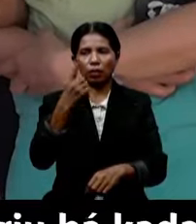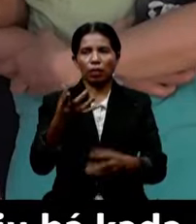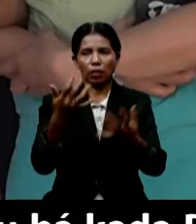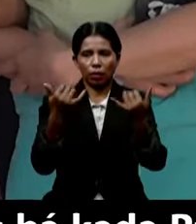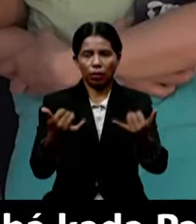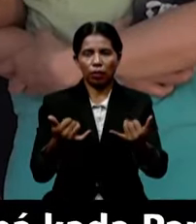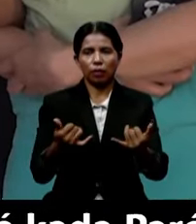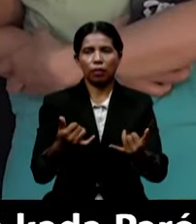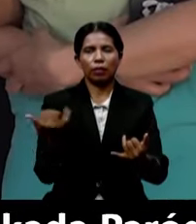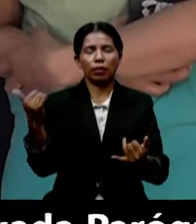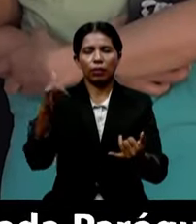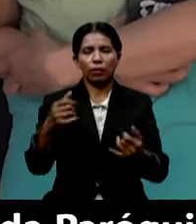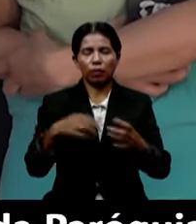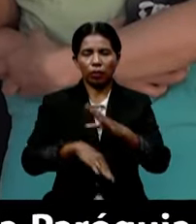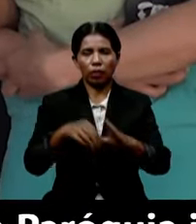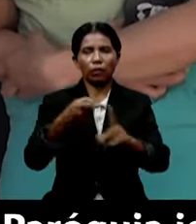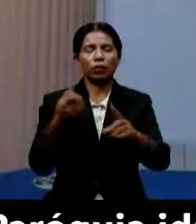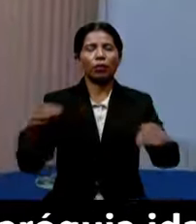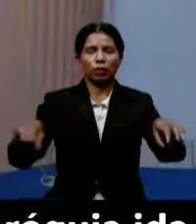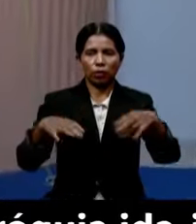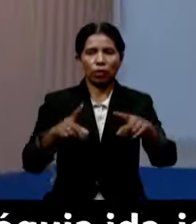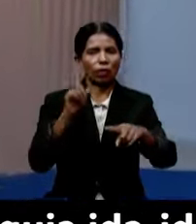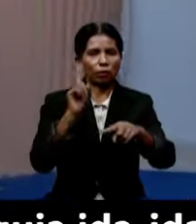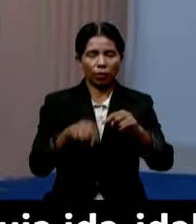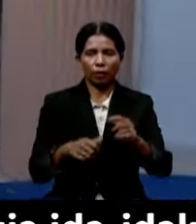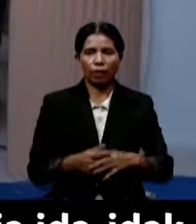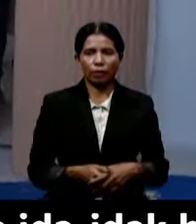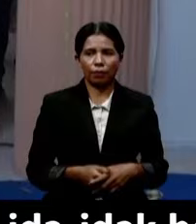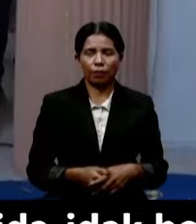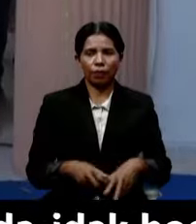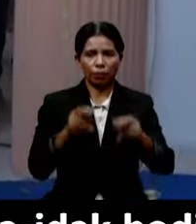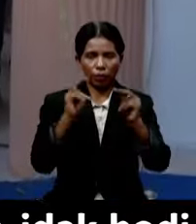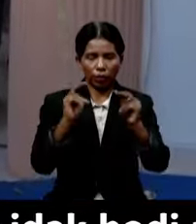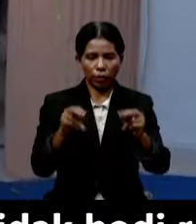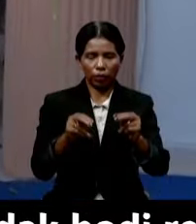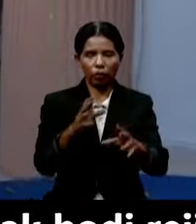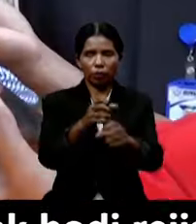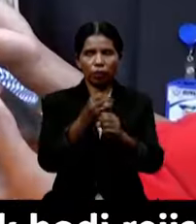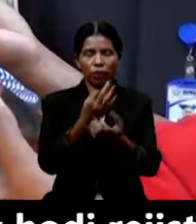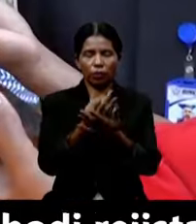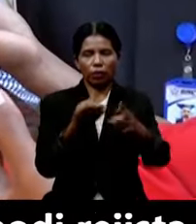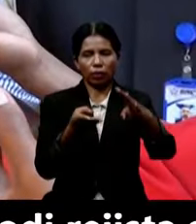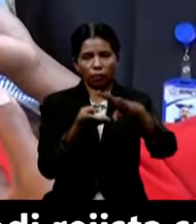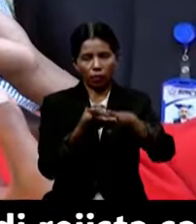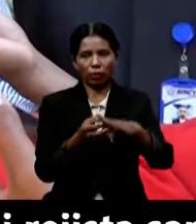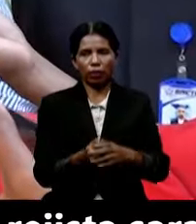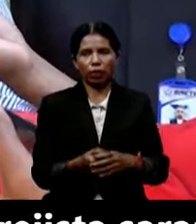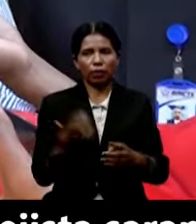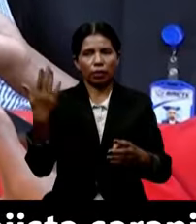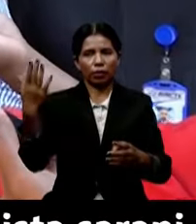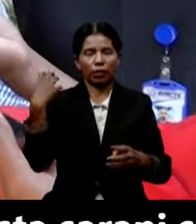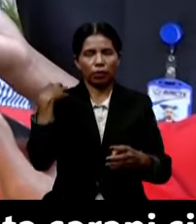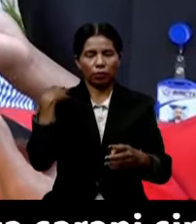ne desculpa a tua lá se serviço la bele. Agora precisa foto osan e banco. E né, e a